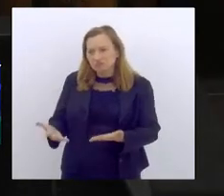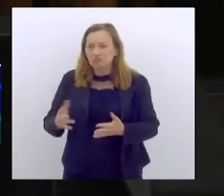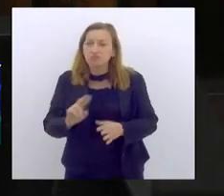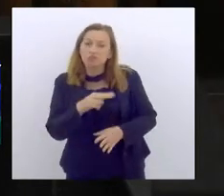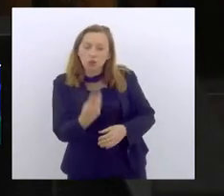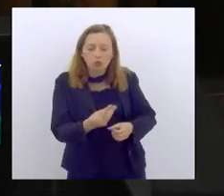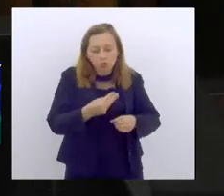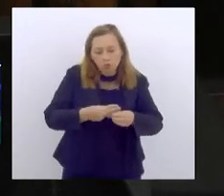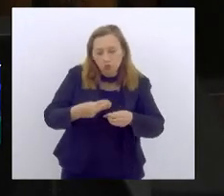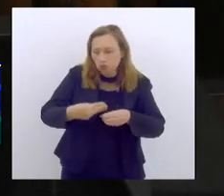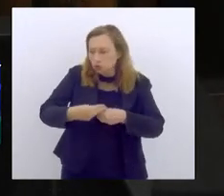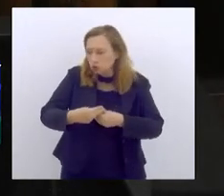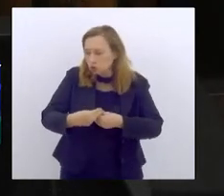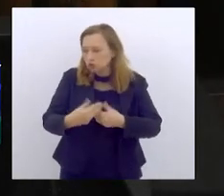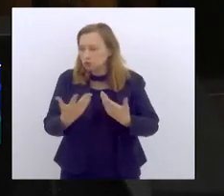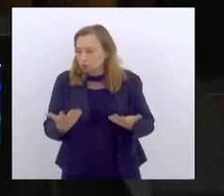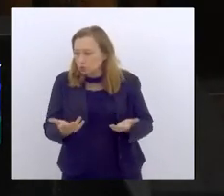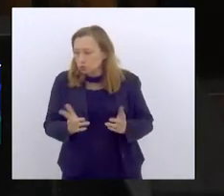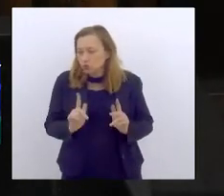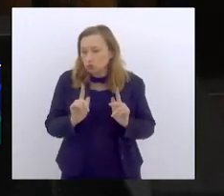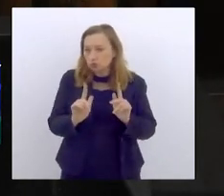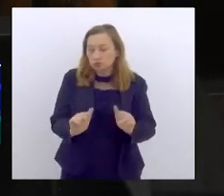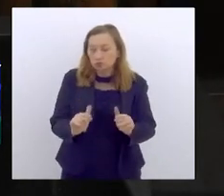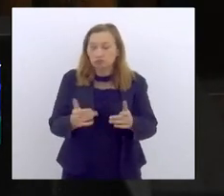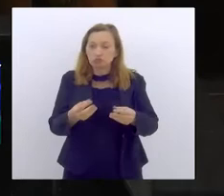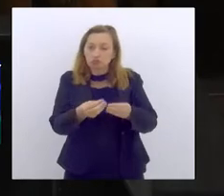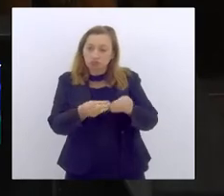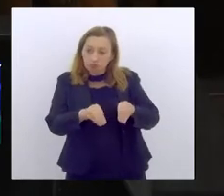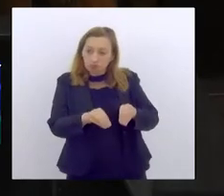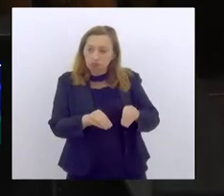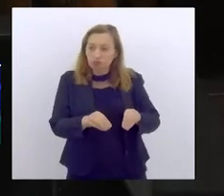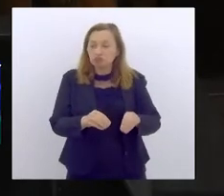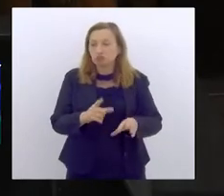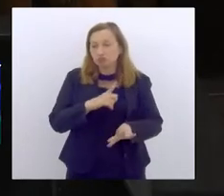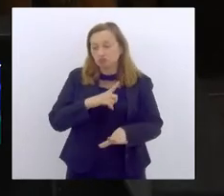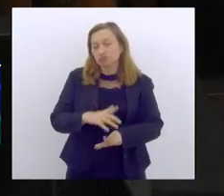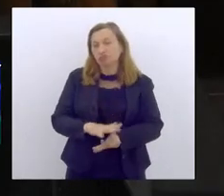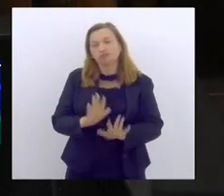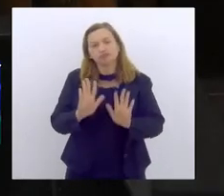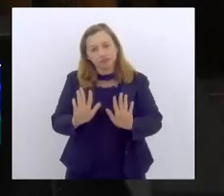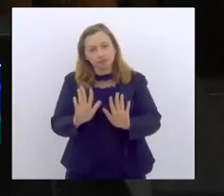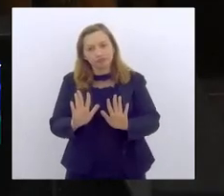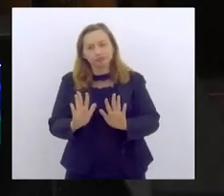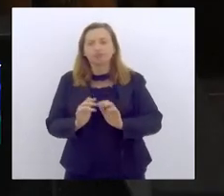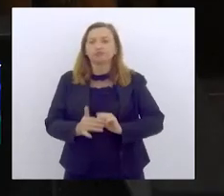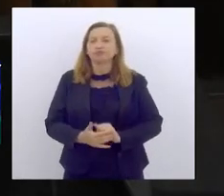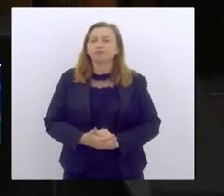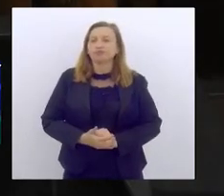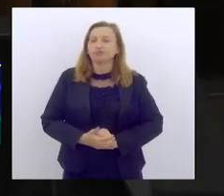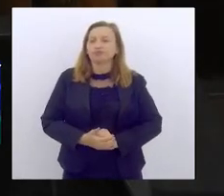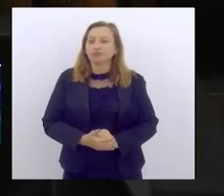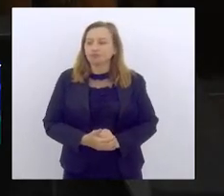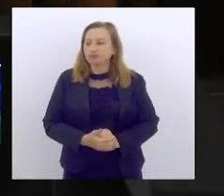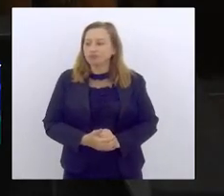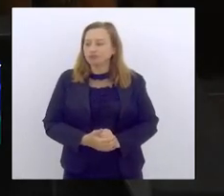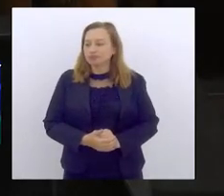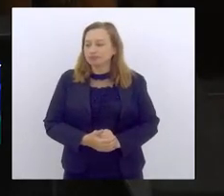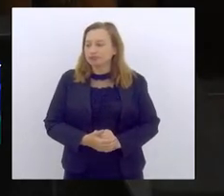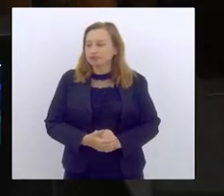mesmo de município para município do estado é claro que quanto